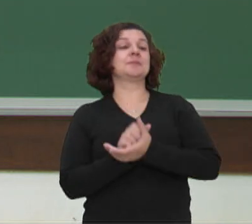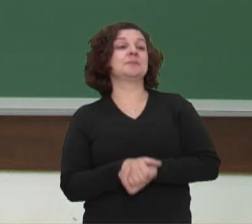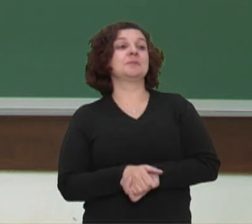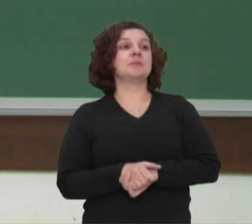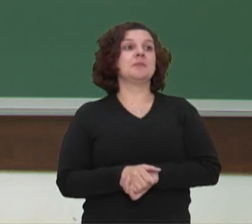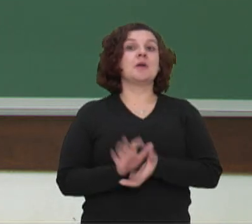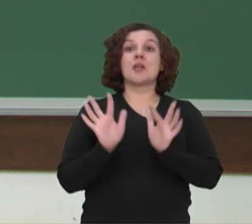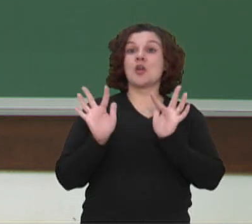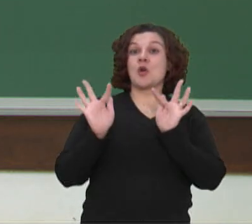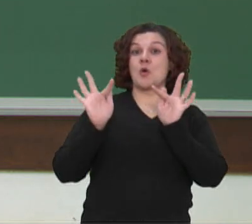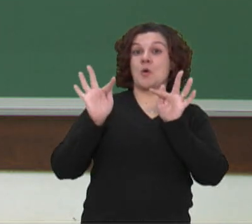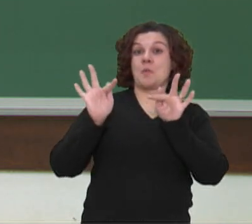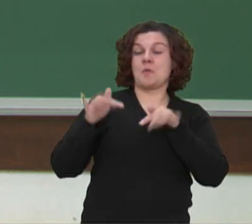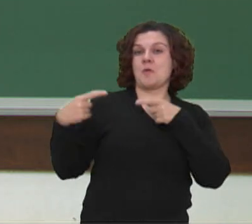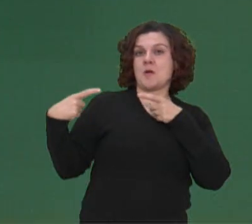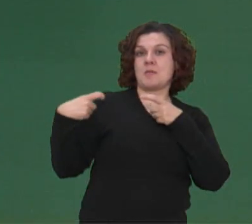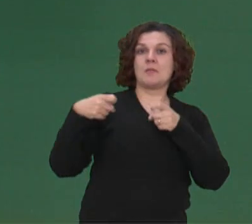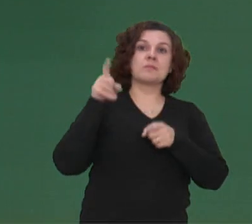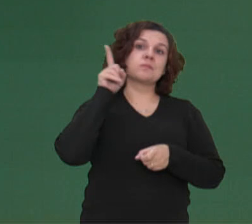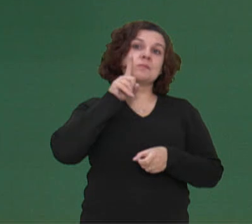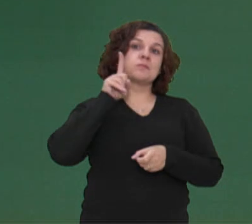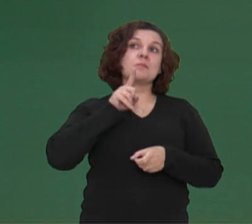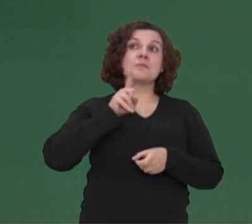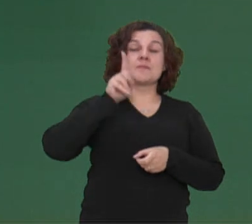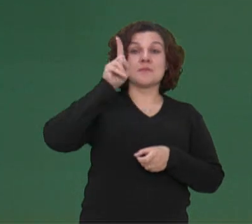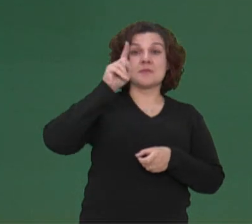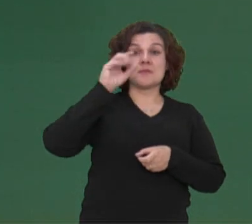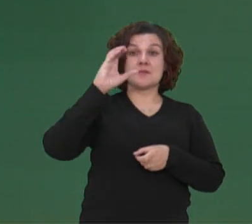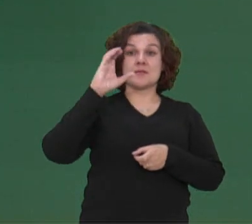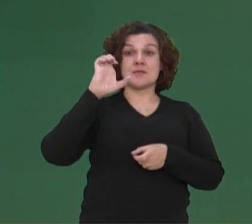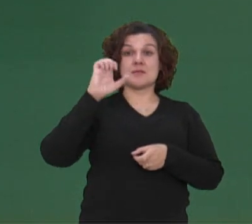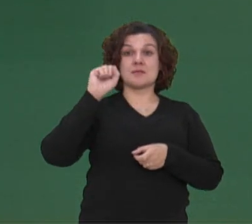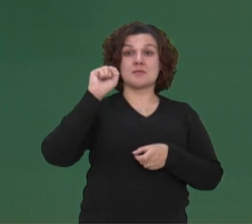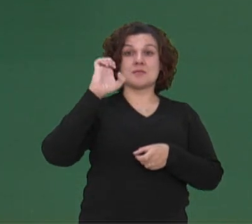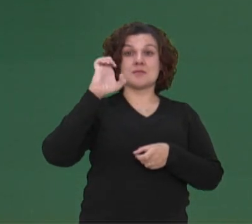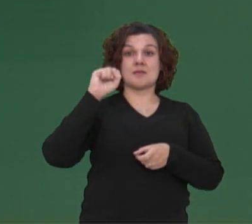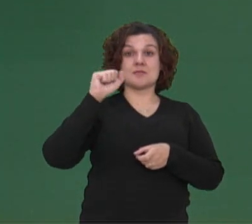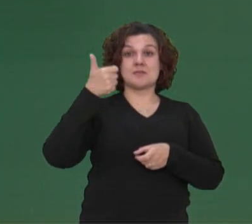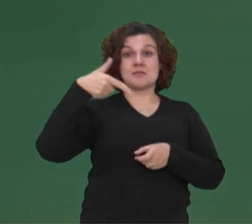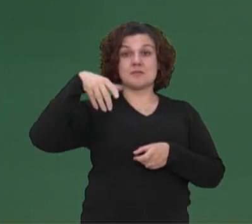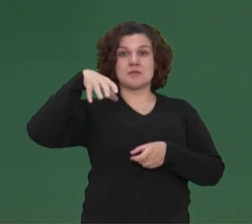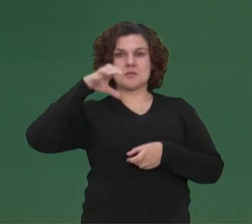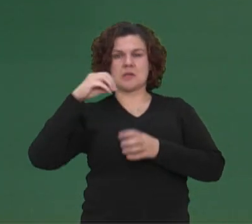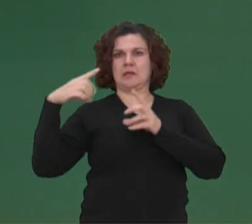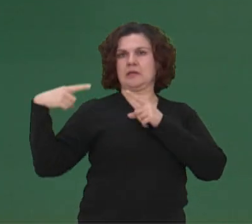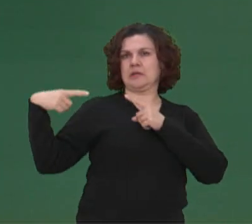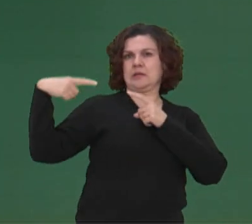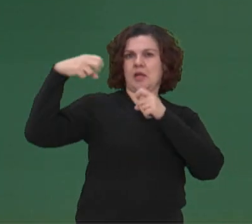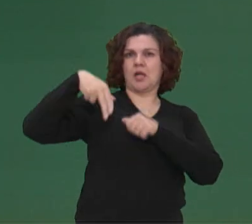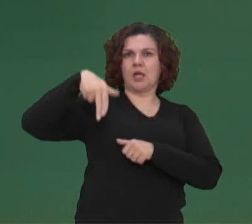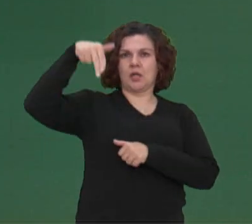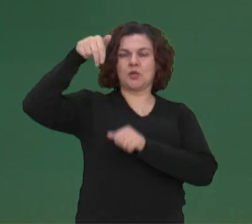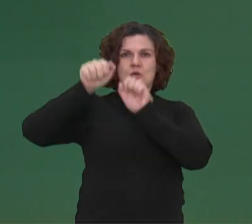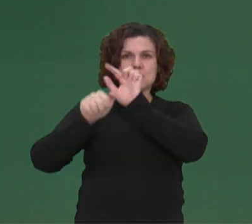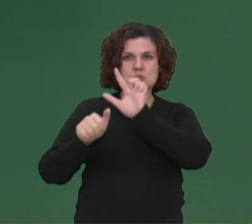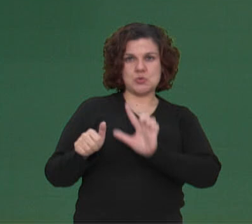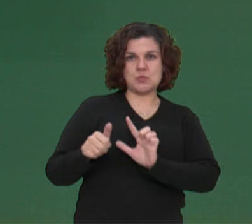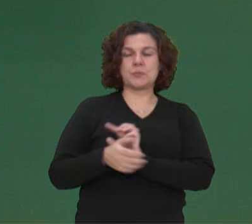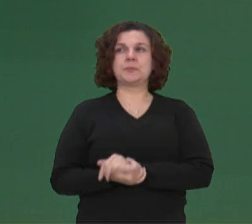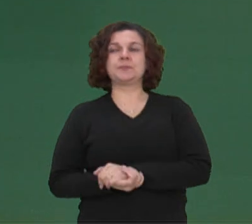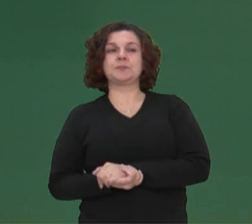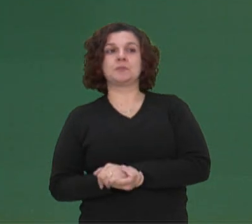da Guerra de Secessão, lá nos Estados Unidos, conflito entre a parte norte e a parte sul, né? Eles, em